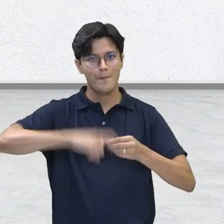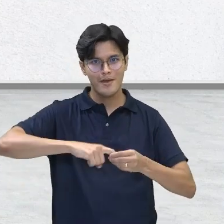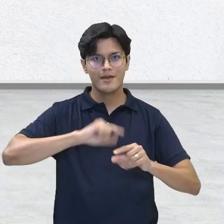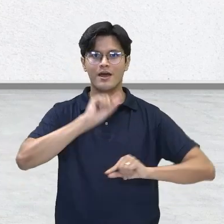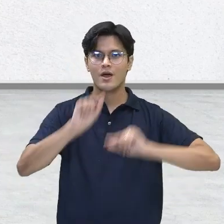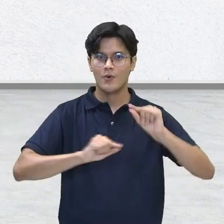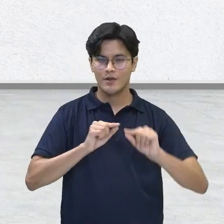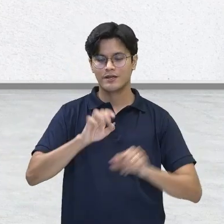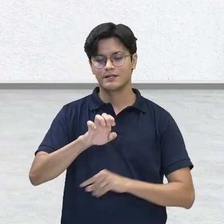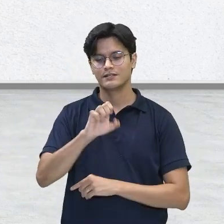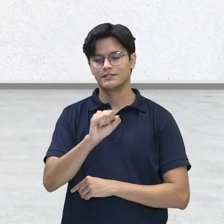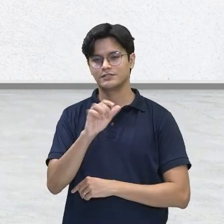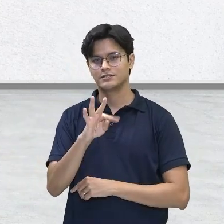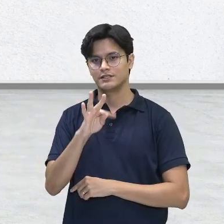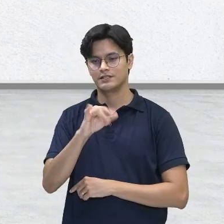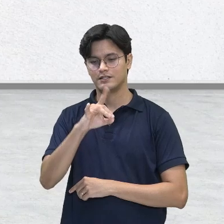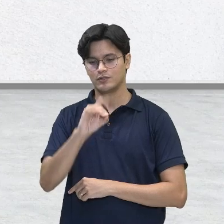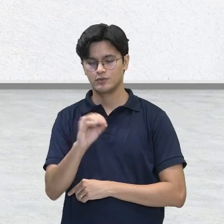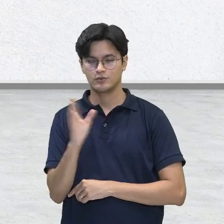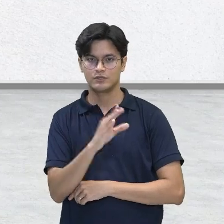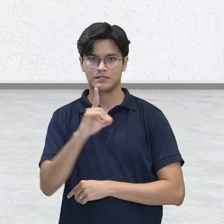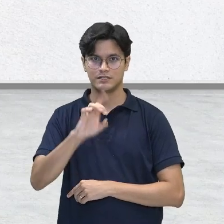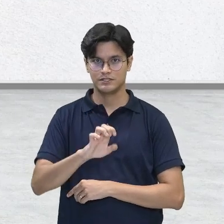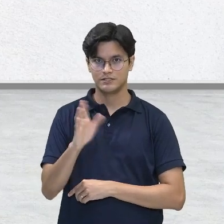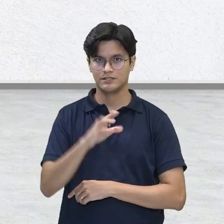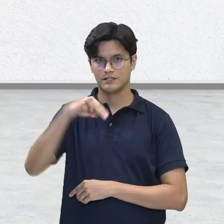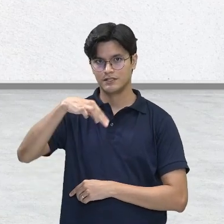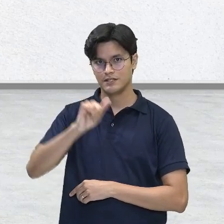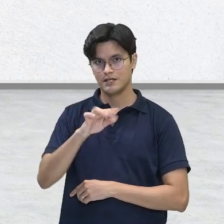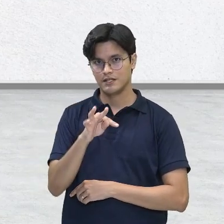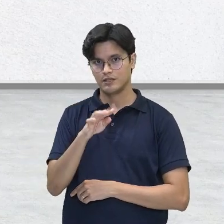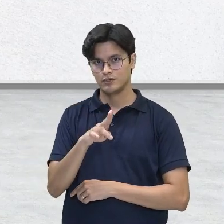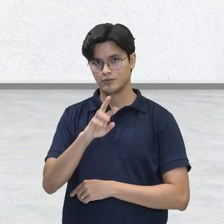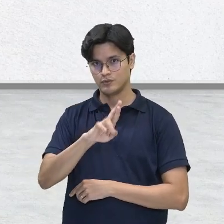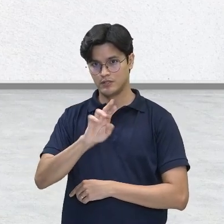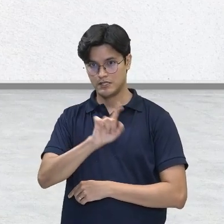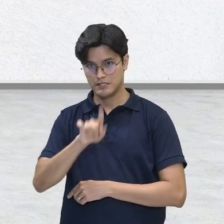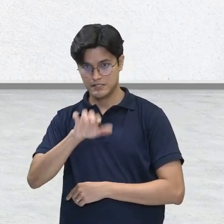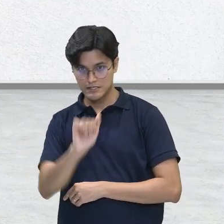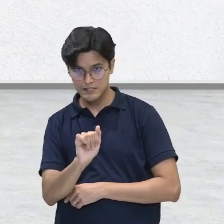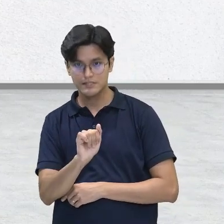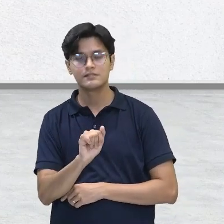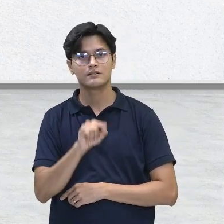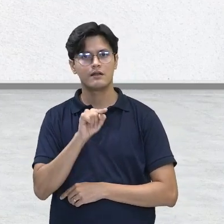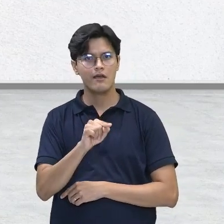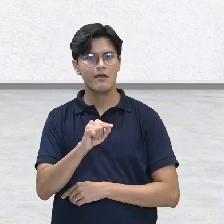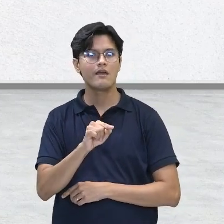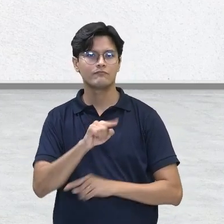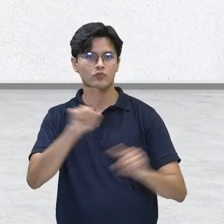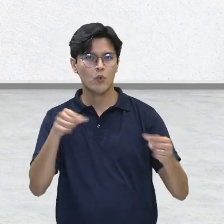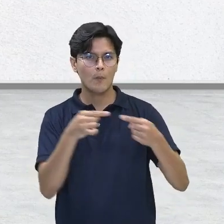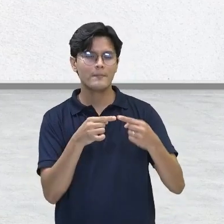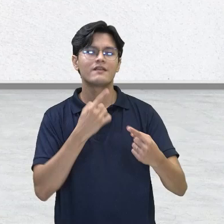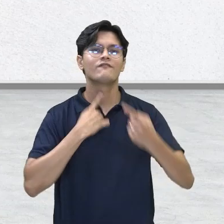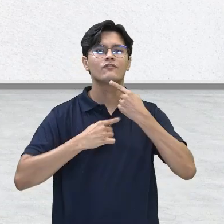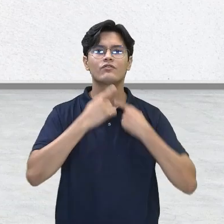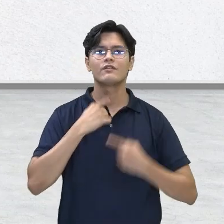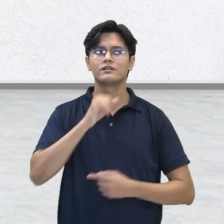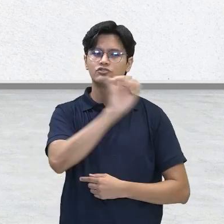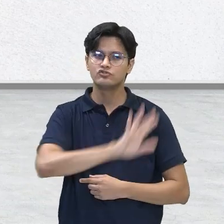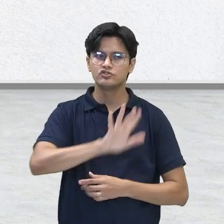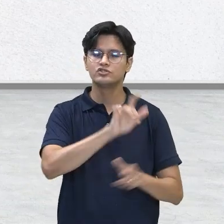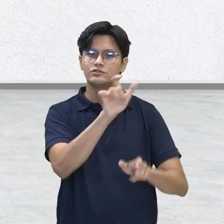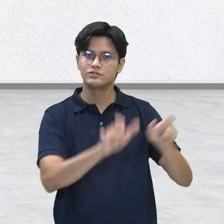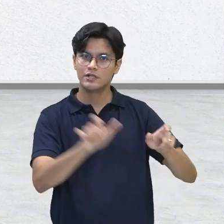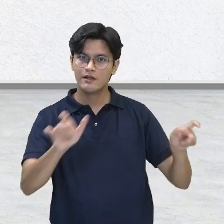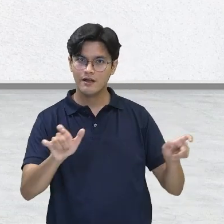uma vontade geral, que ele chama de volonté générale, que representa o interesse comum. Não é isso?